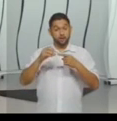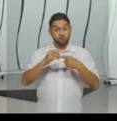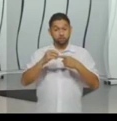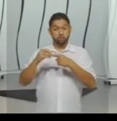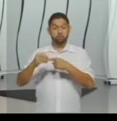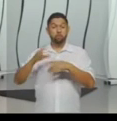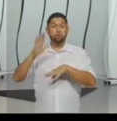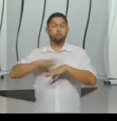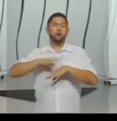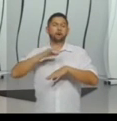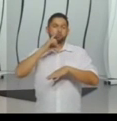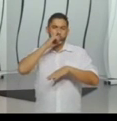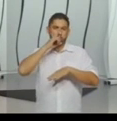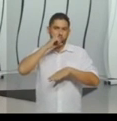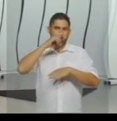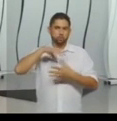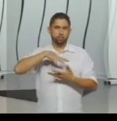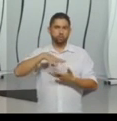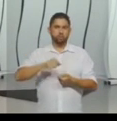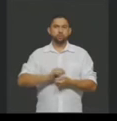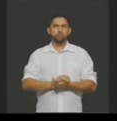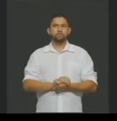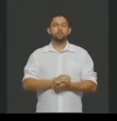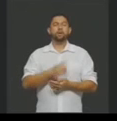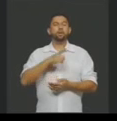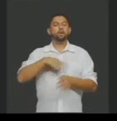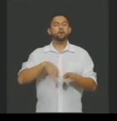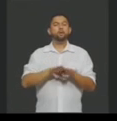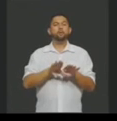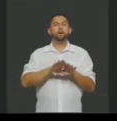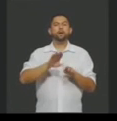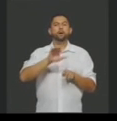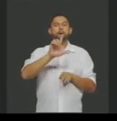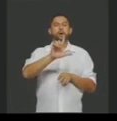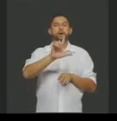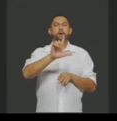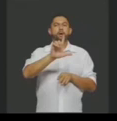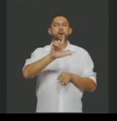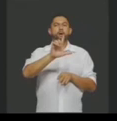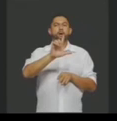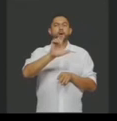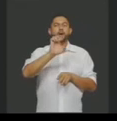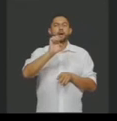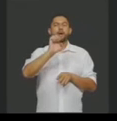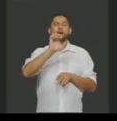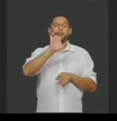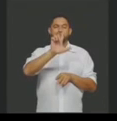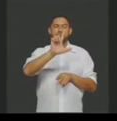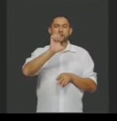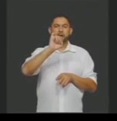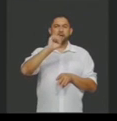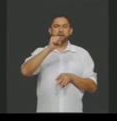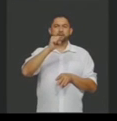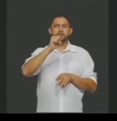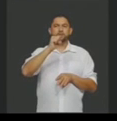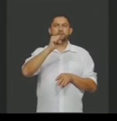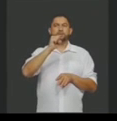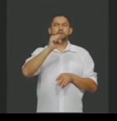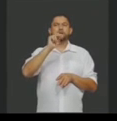mundo. Temos a leishmaniose. A leishmaniose é uma doença muito conhecida